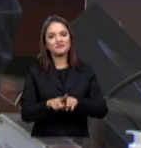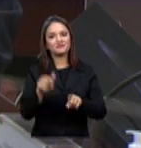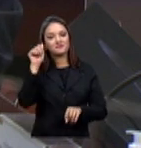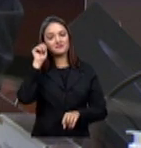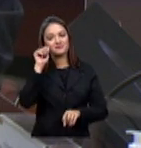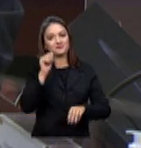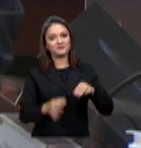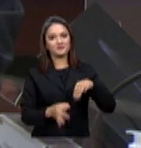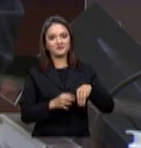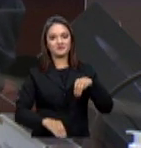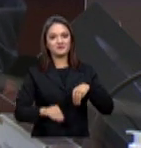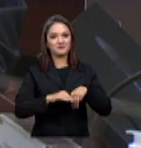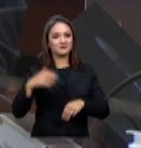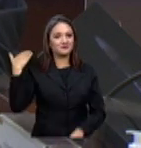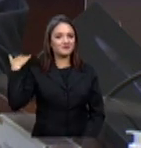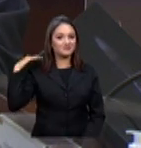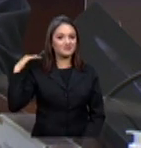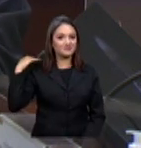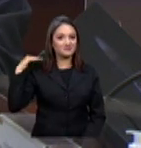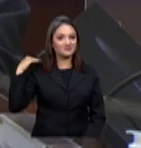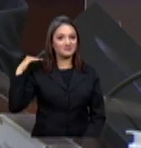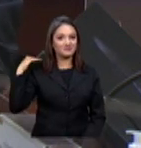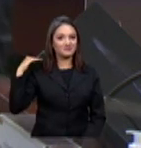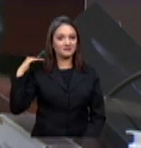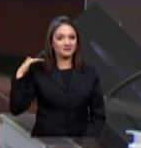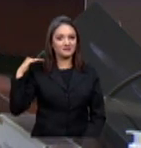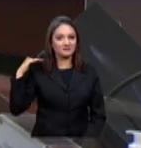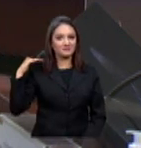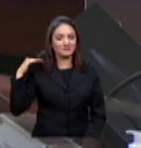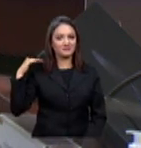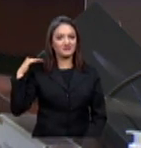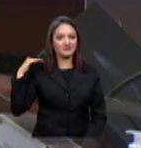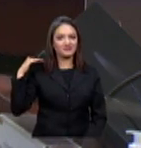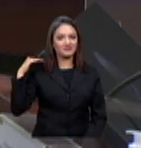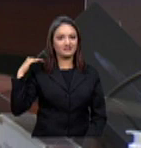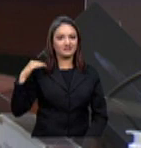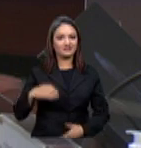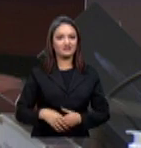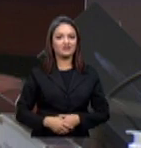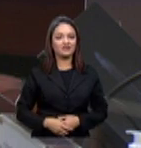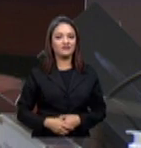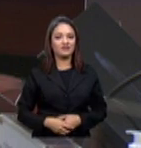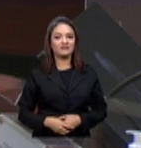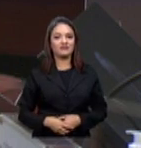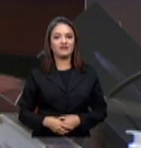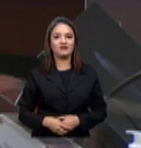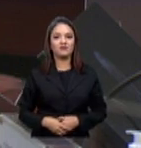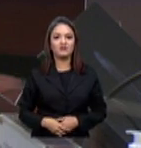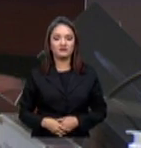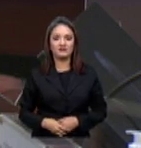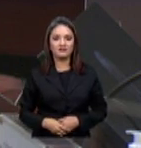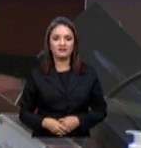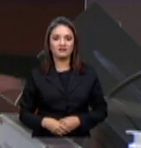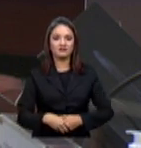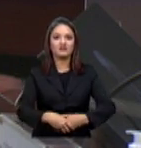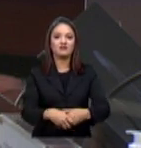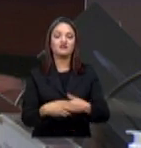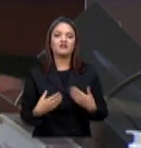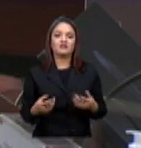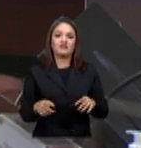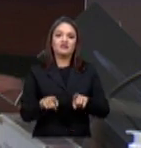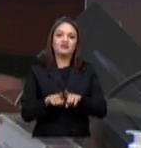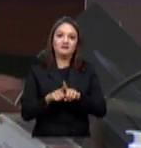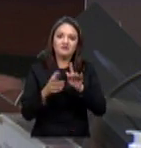ministra Cármen Lúcia em querida amiga ministra integrante